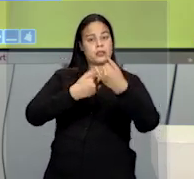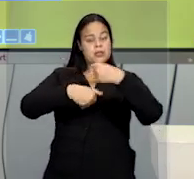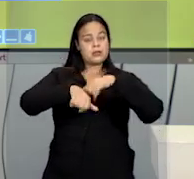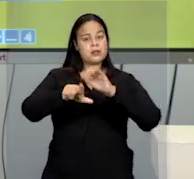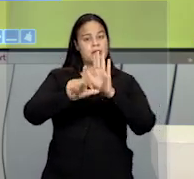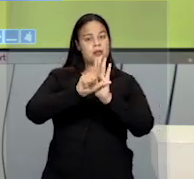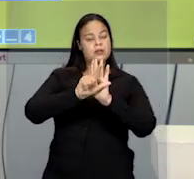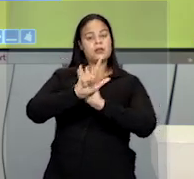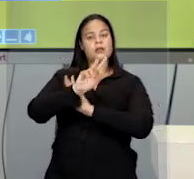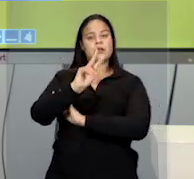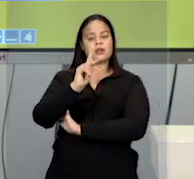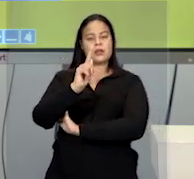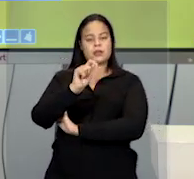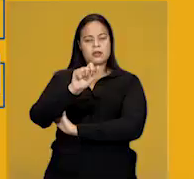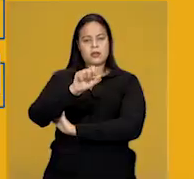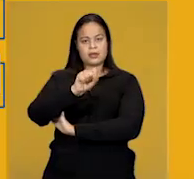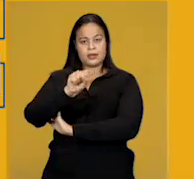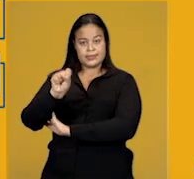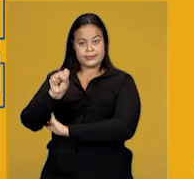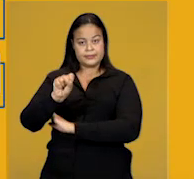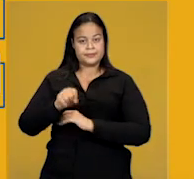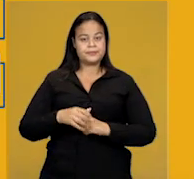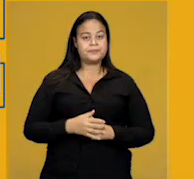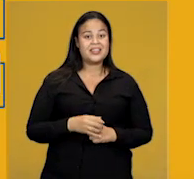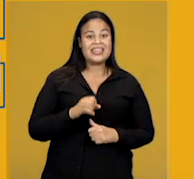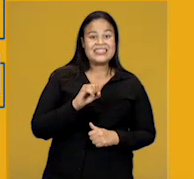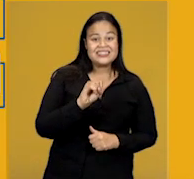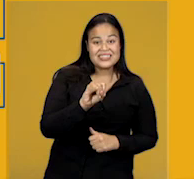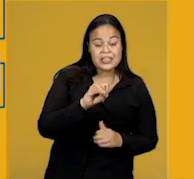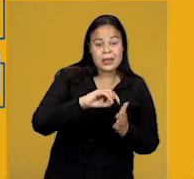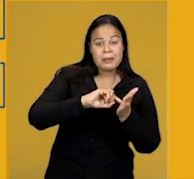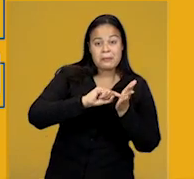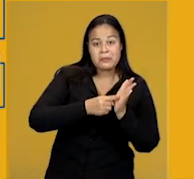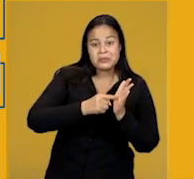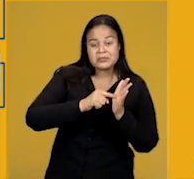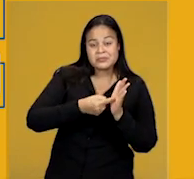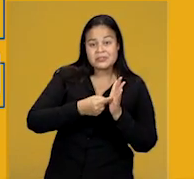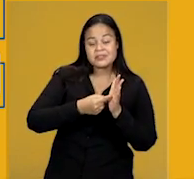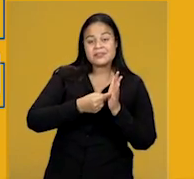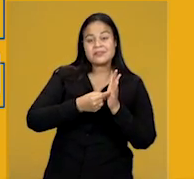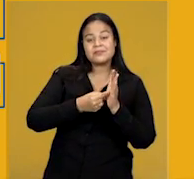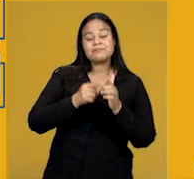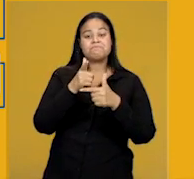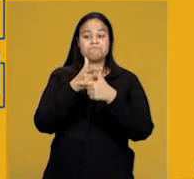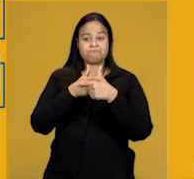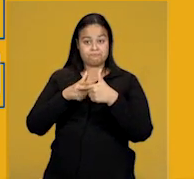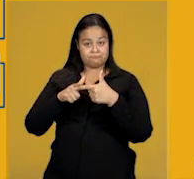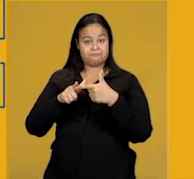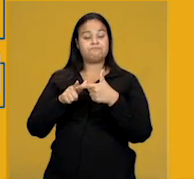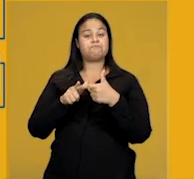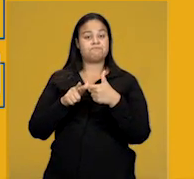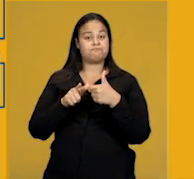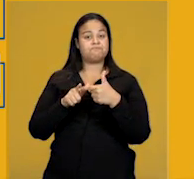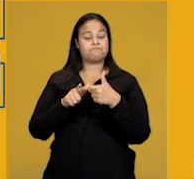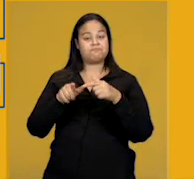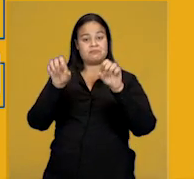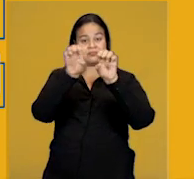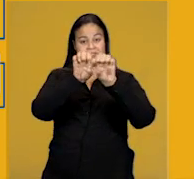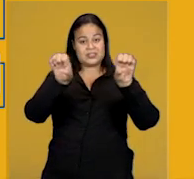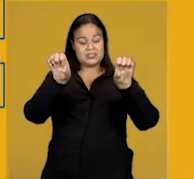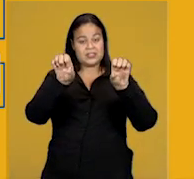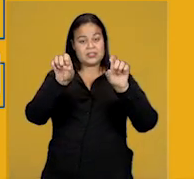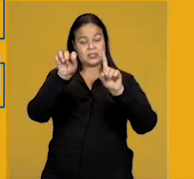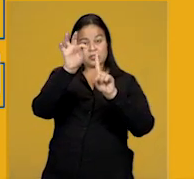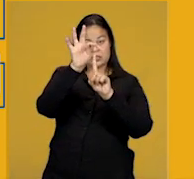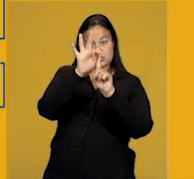Hertz. Se eu tiver que multiplicar ou tiver que dividir uma equação